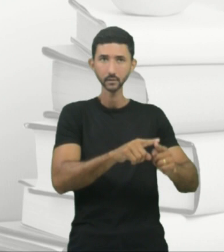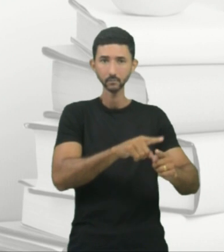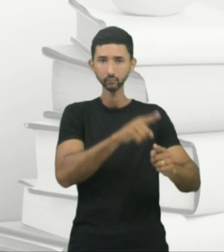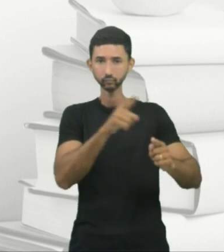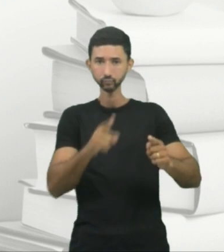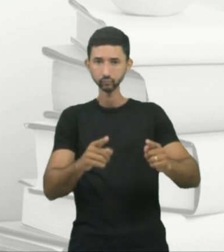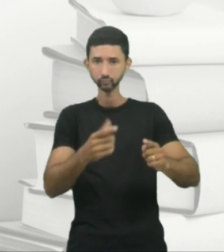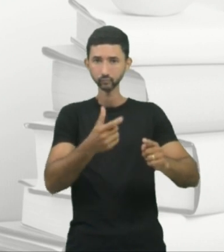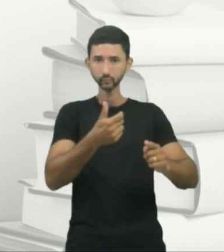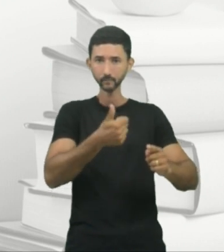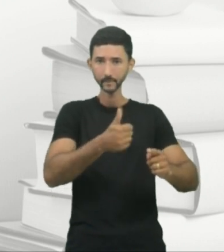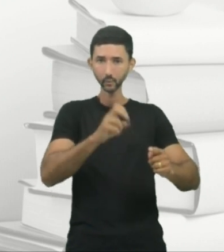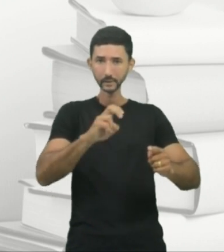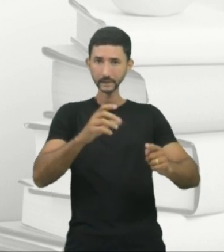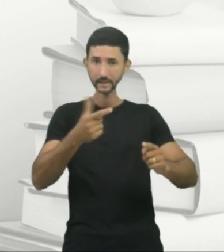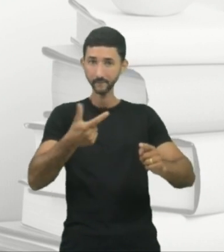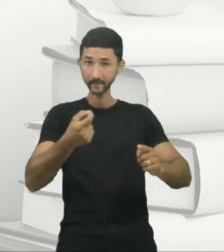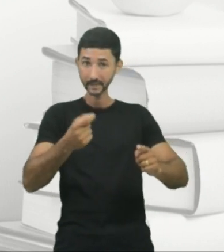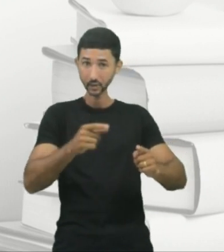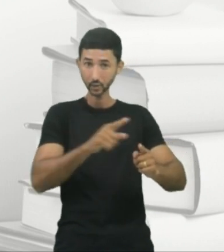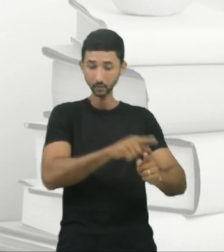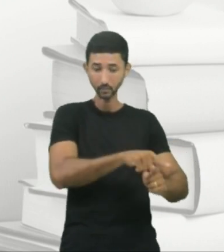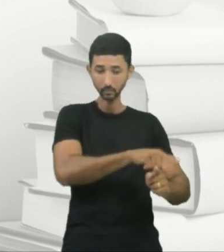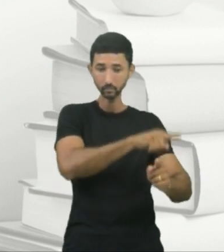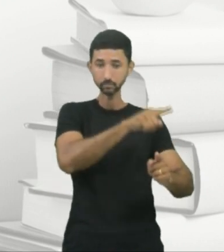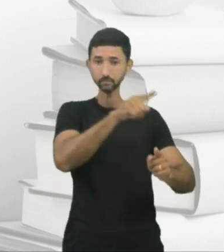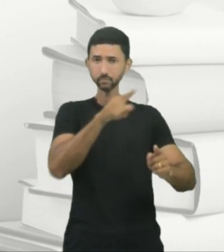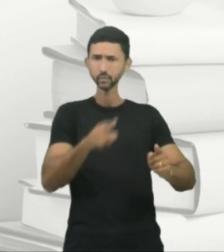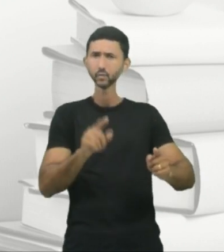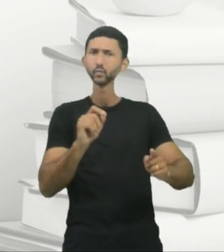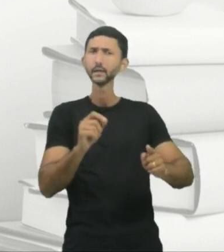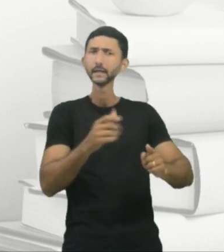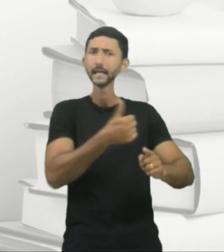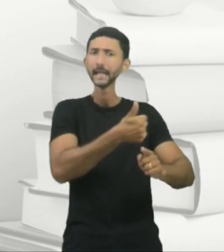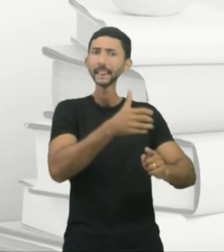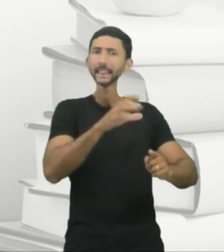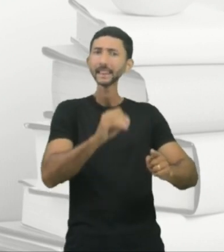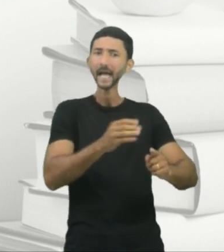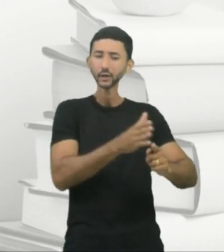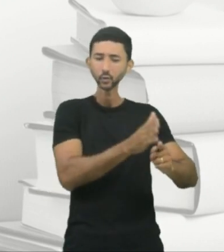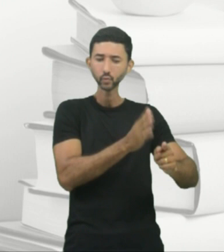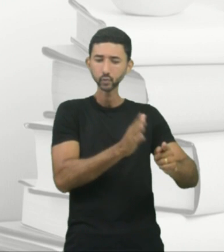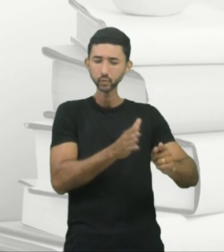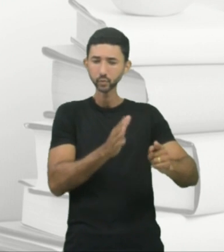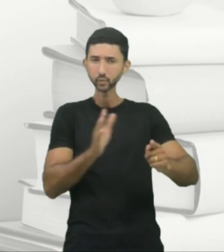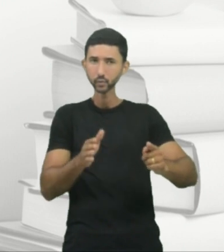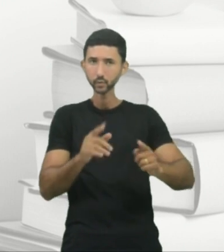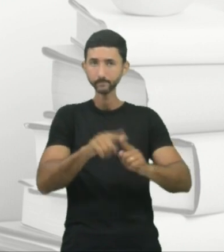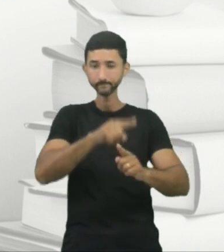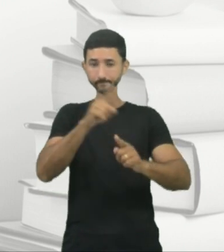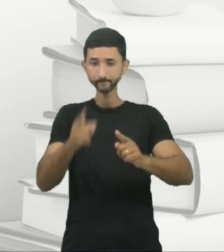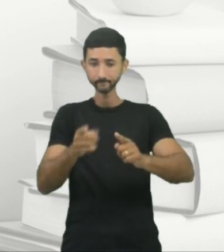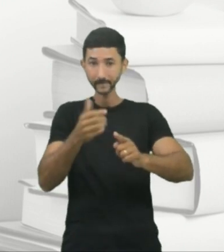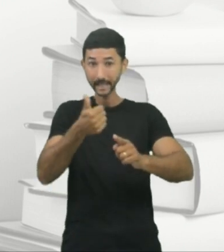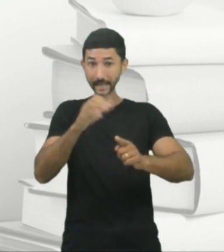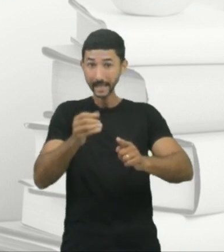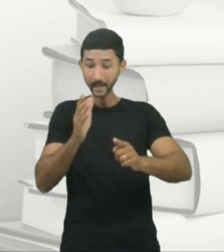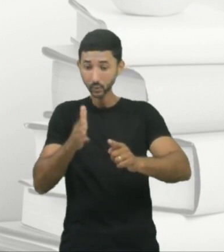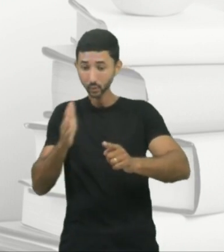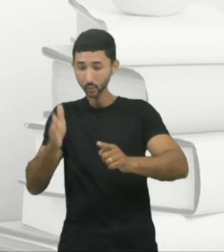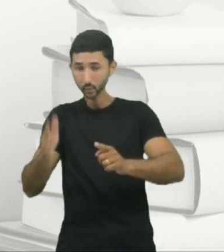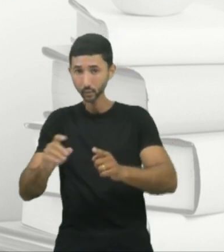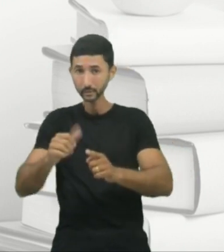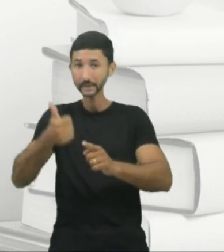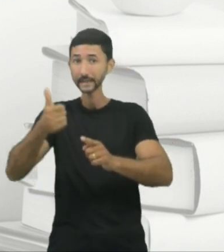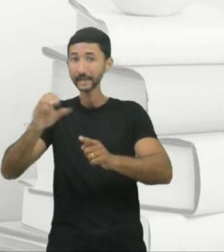para 1520, eu saltei quantos? 10 espaços. Então, aqui eu salto 10, aqui 10